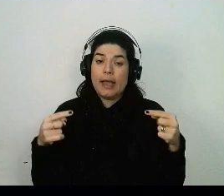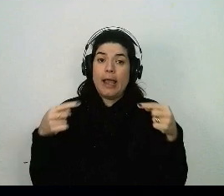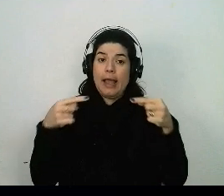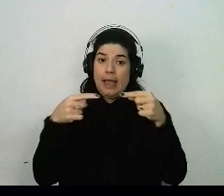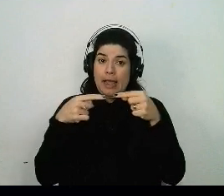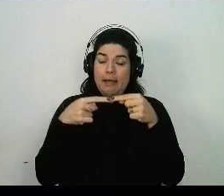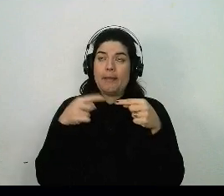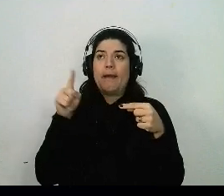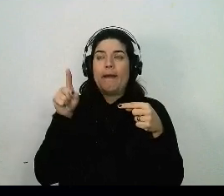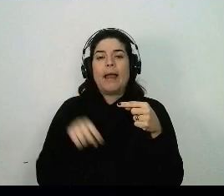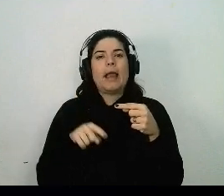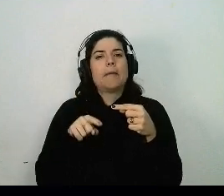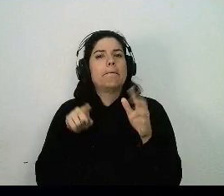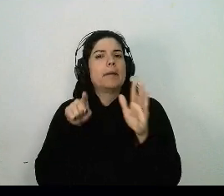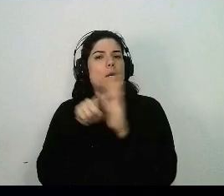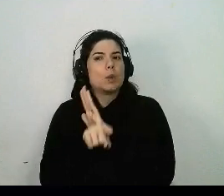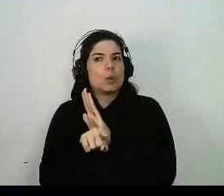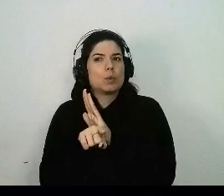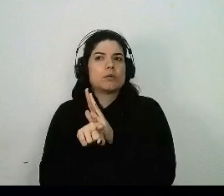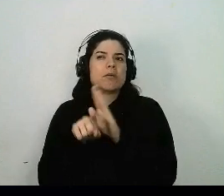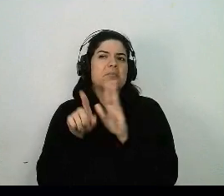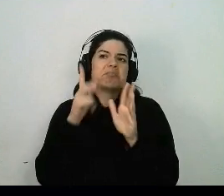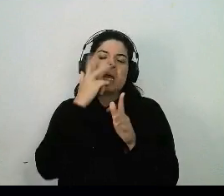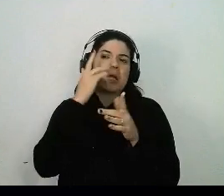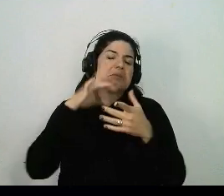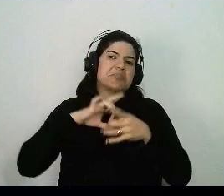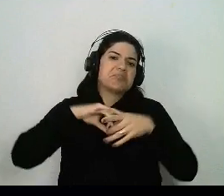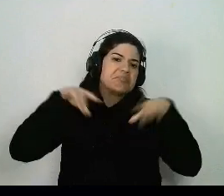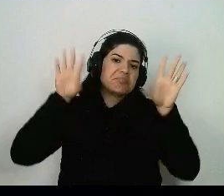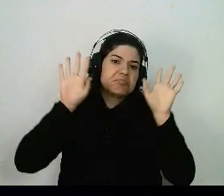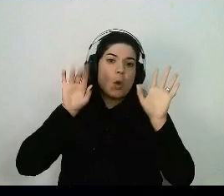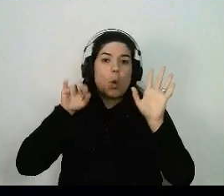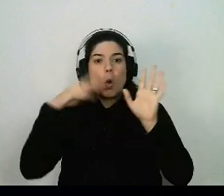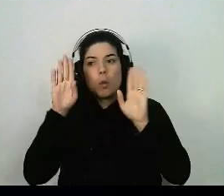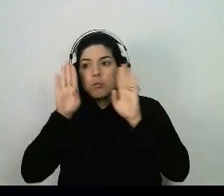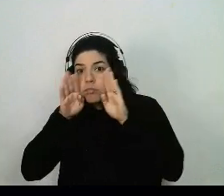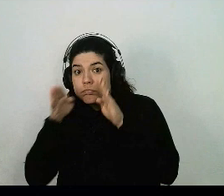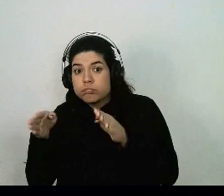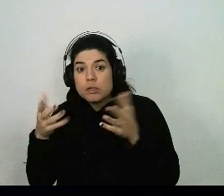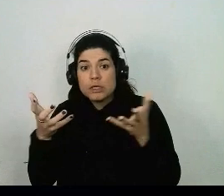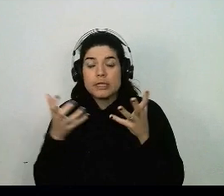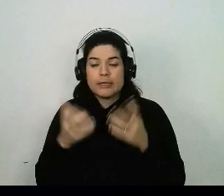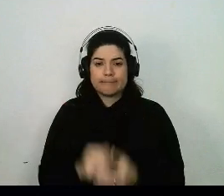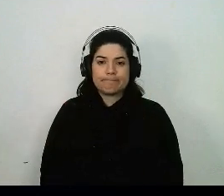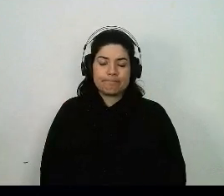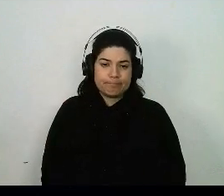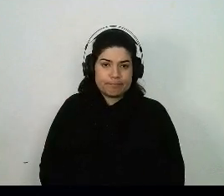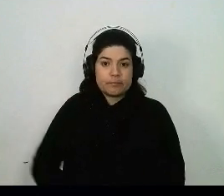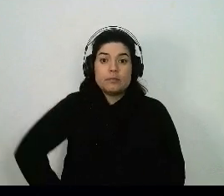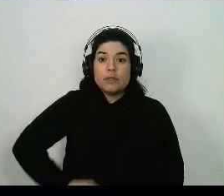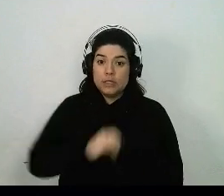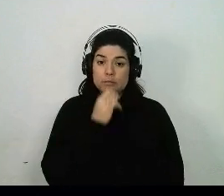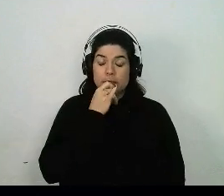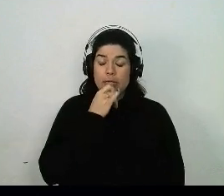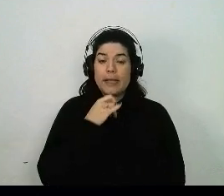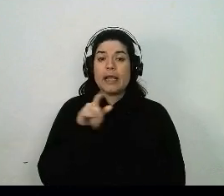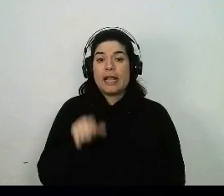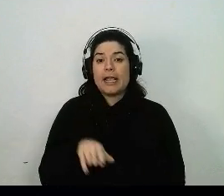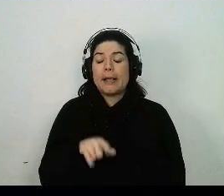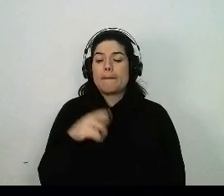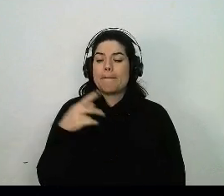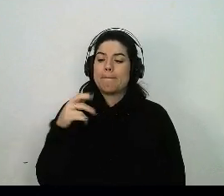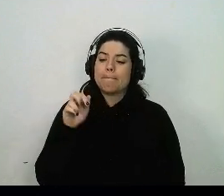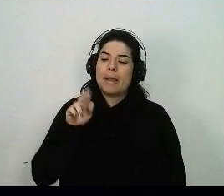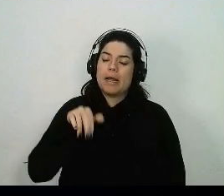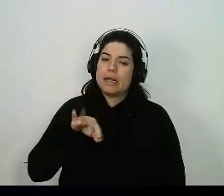aleatório ou determinístico tu quer que a tua IA seja. Então, quanto mais próximo de 2 esse parâmetro de temperatura for, mais